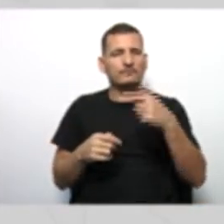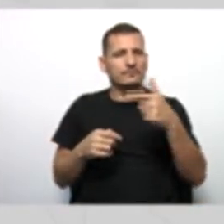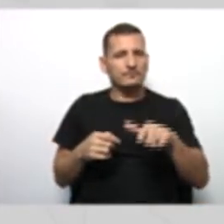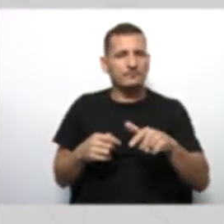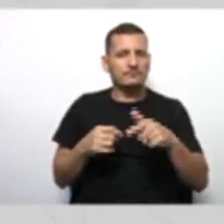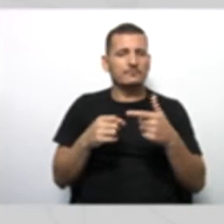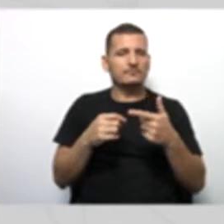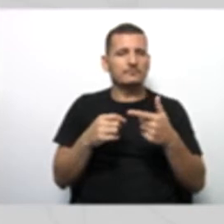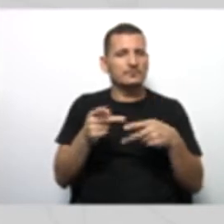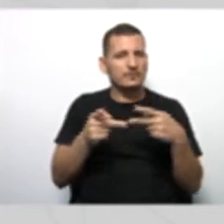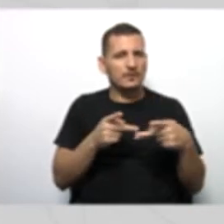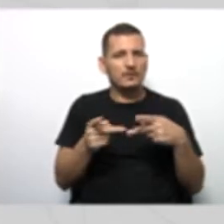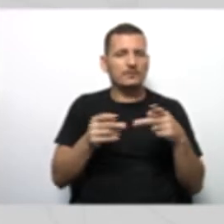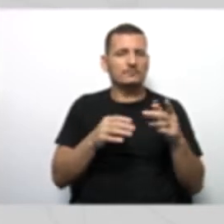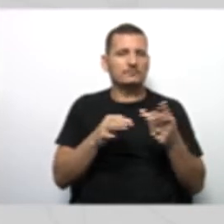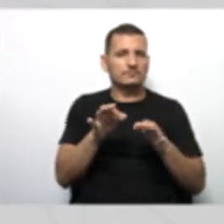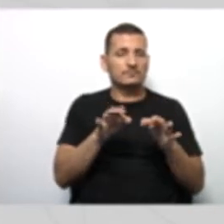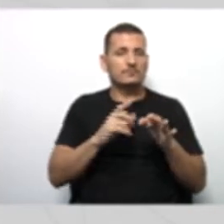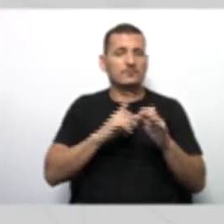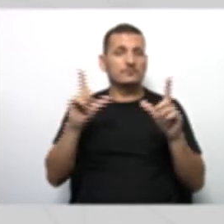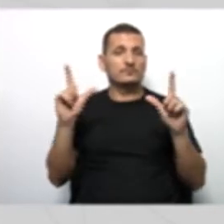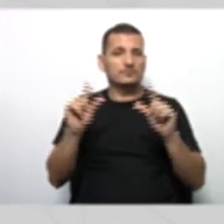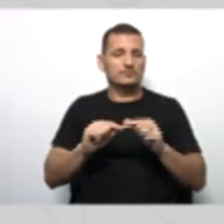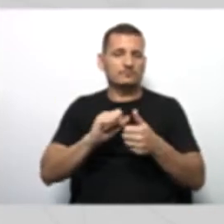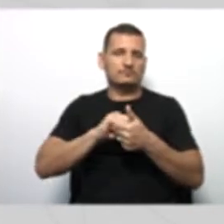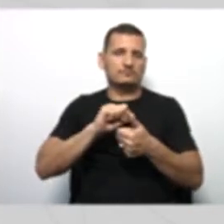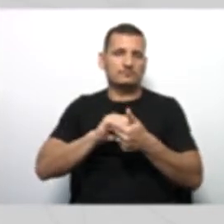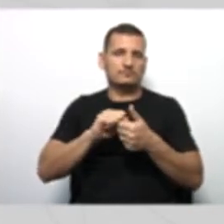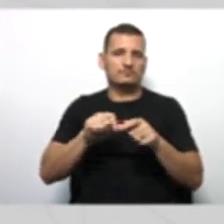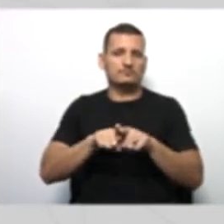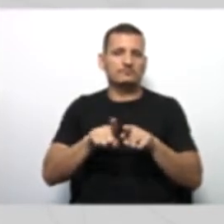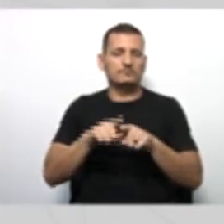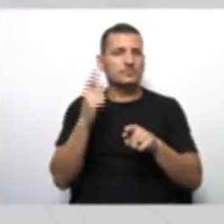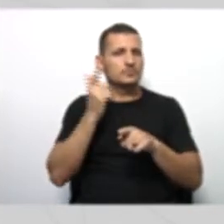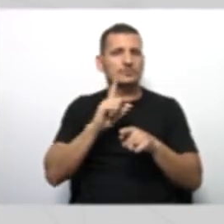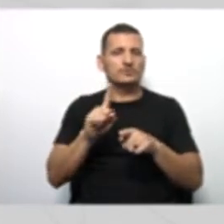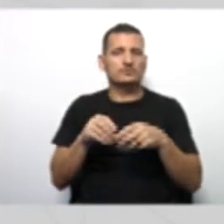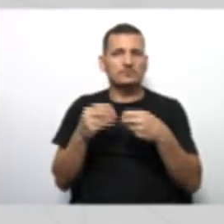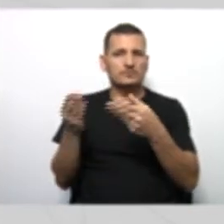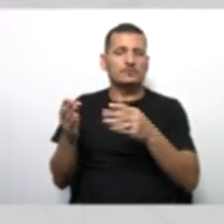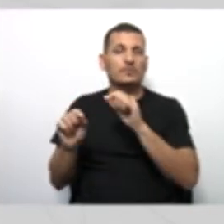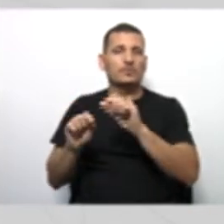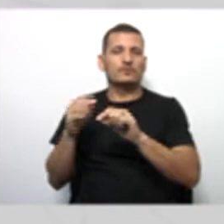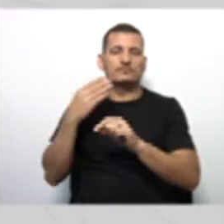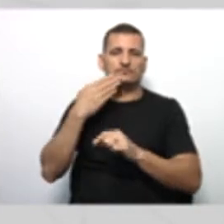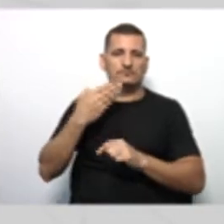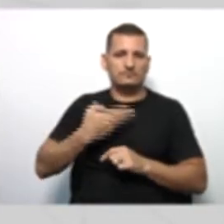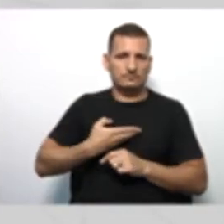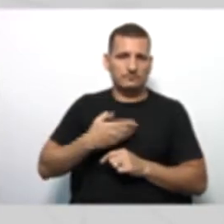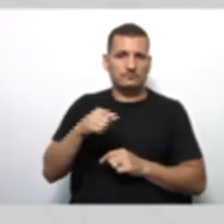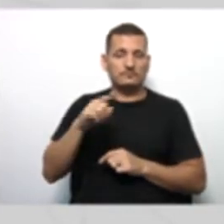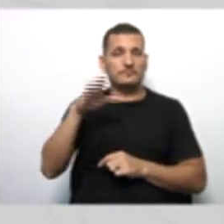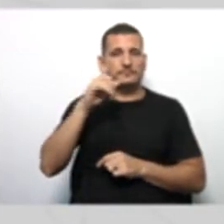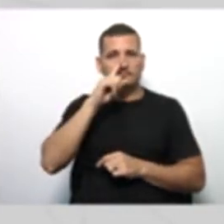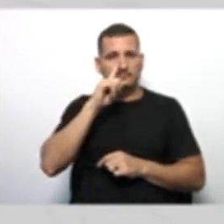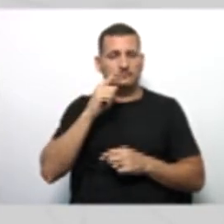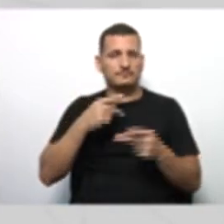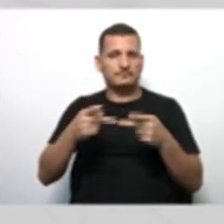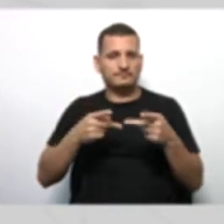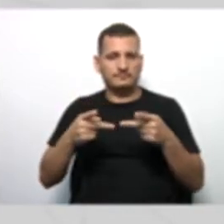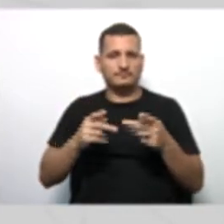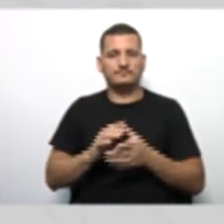O cara chutou, bateu a bola, bateu na trave e voltou na cabeça. Olha o risco que eu tenho aí, é um risco moderado. Ou seja, ele vai ter impacto. No caso dos custos,